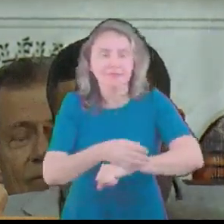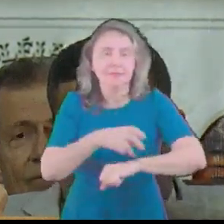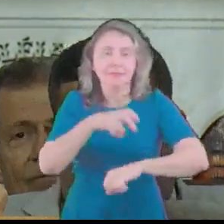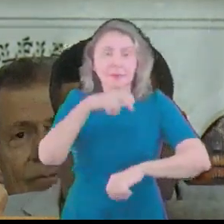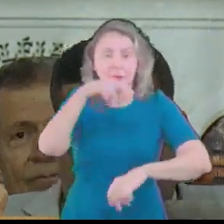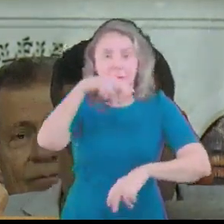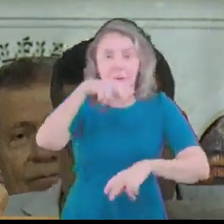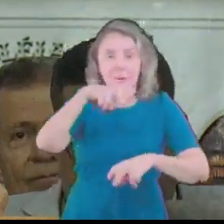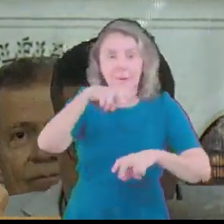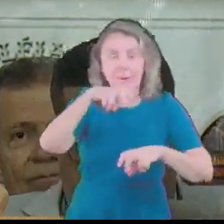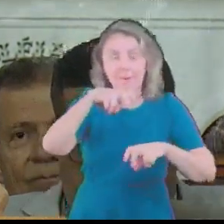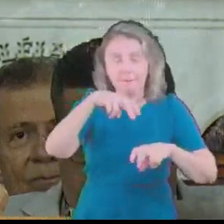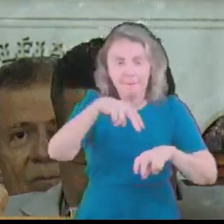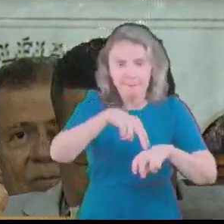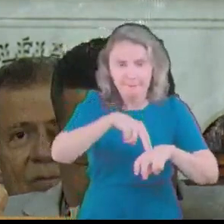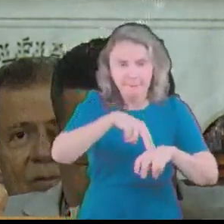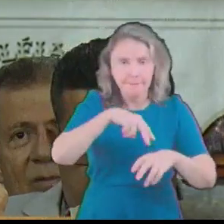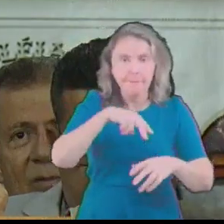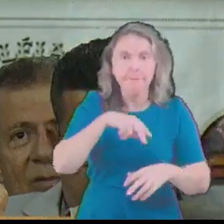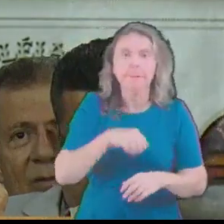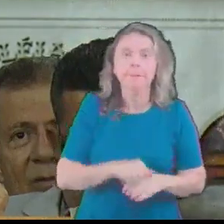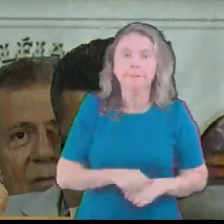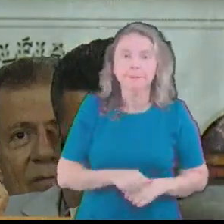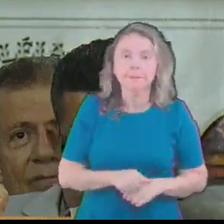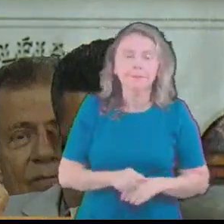e ele vai proclamar